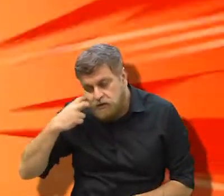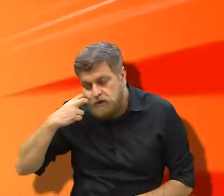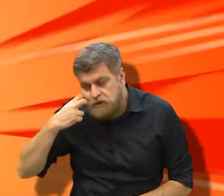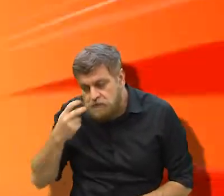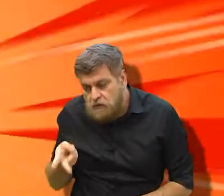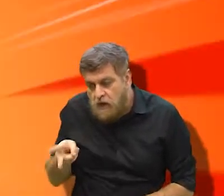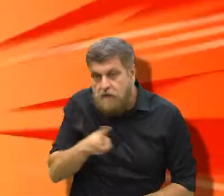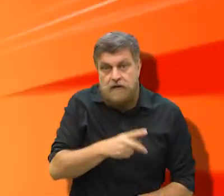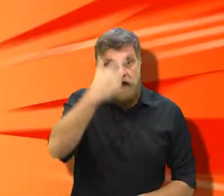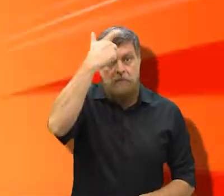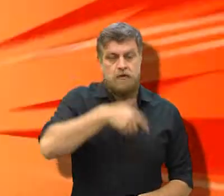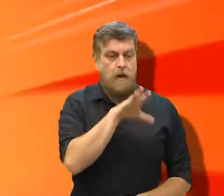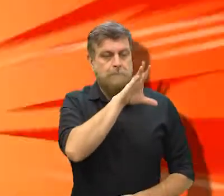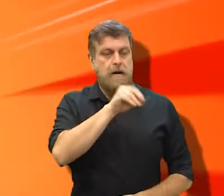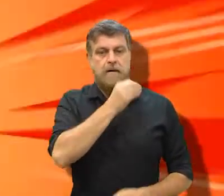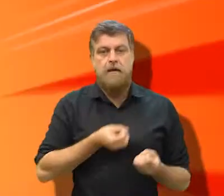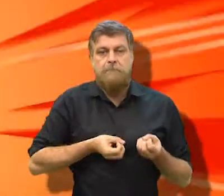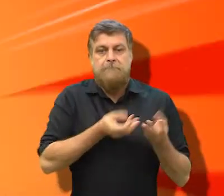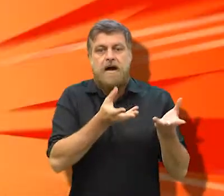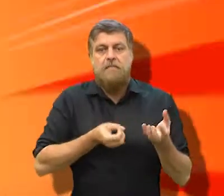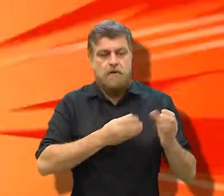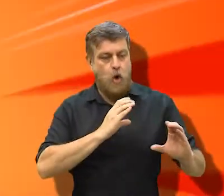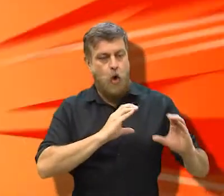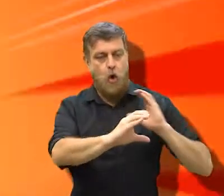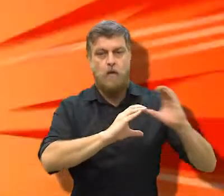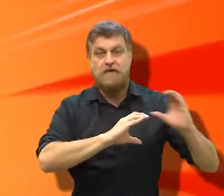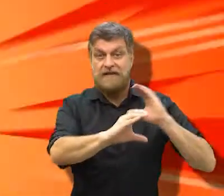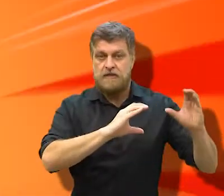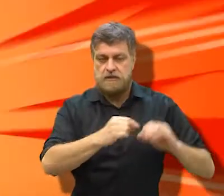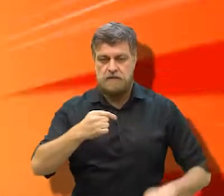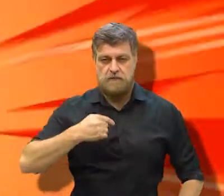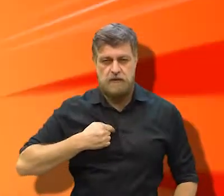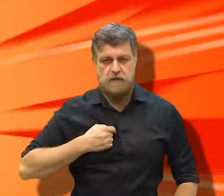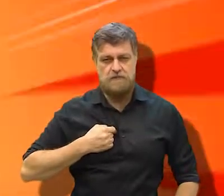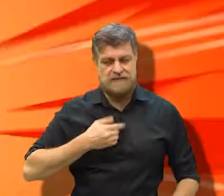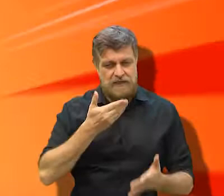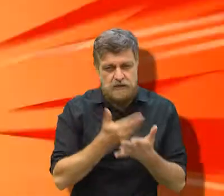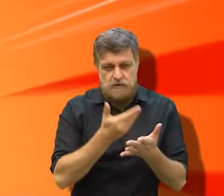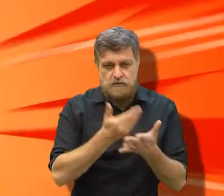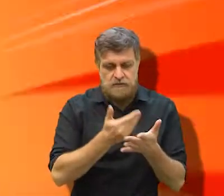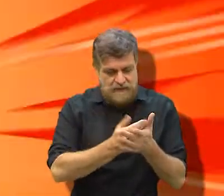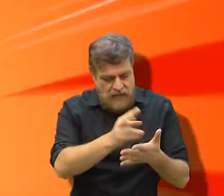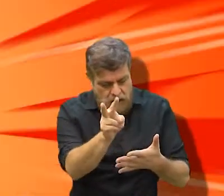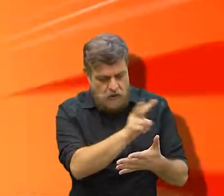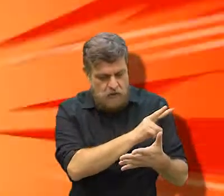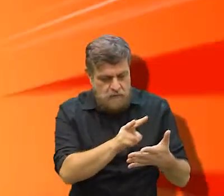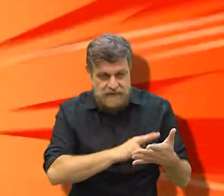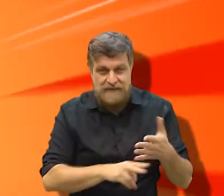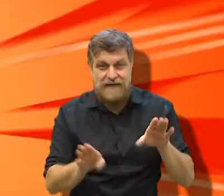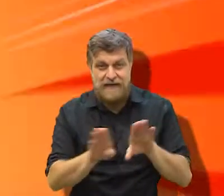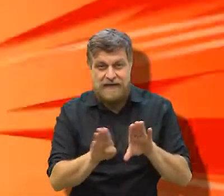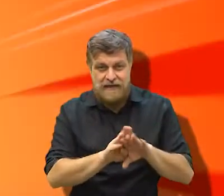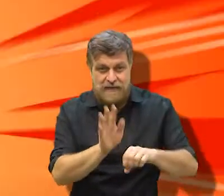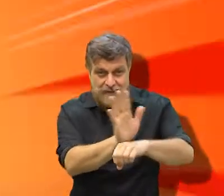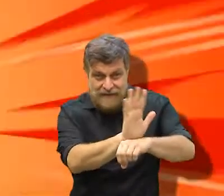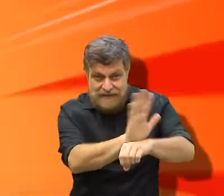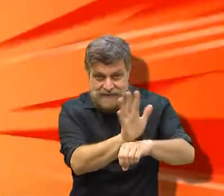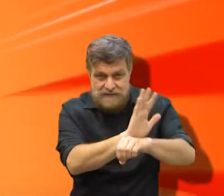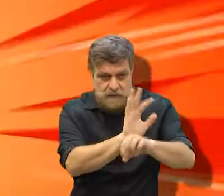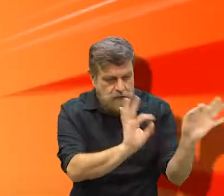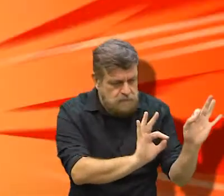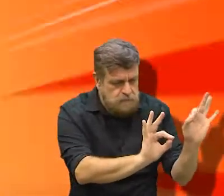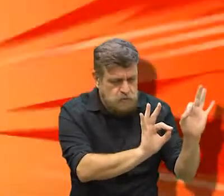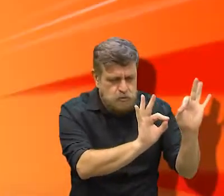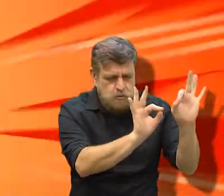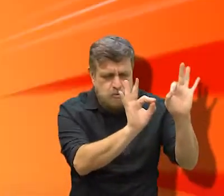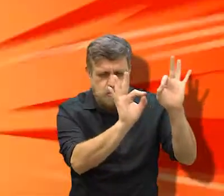garoto comunicativo, e comecei mesmo a estudar, a ler e principalmente a assistir o cinema. O cinema